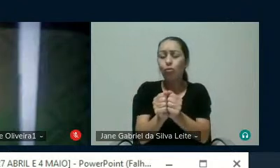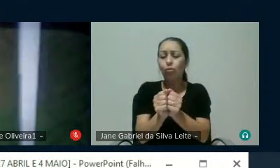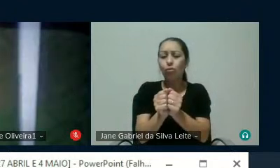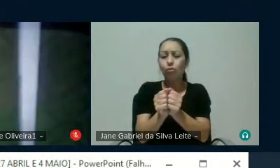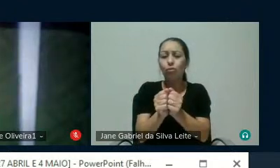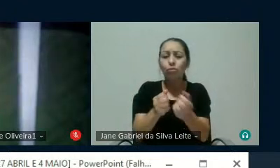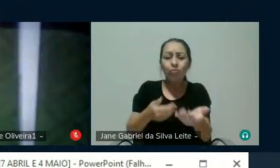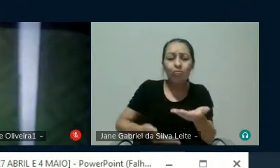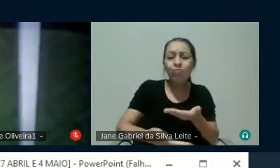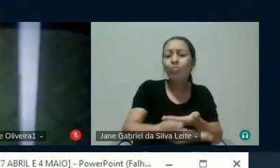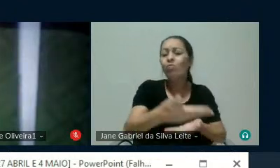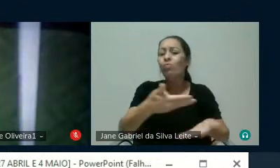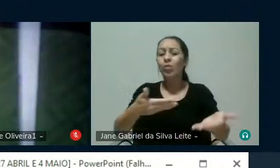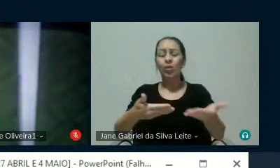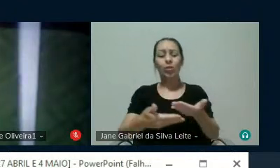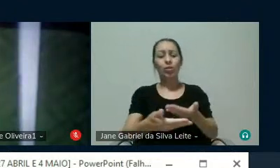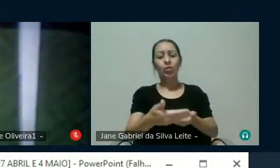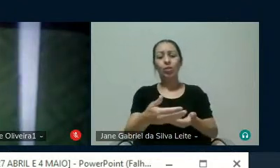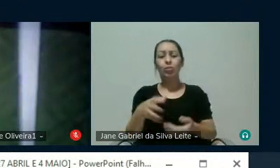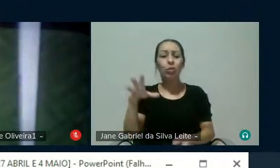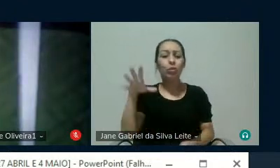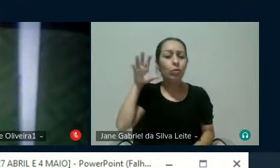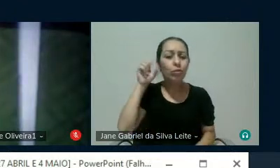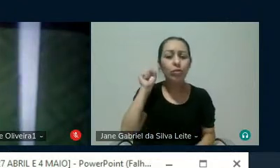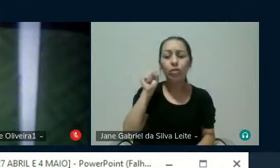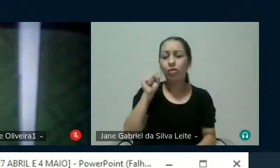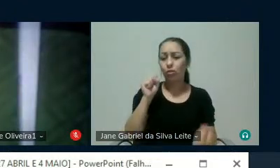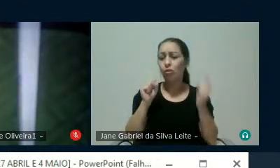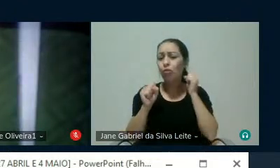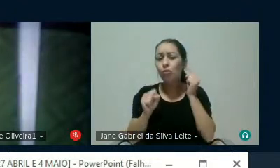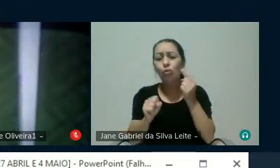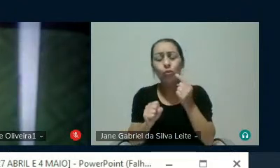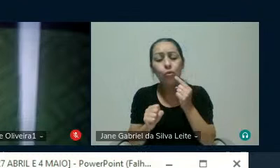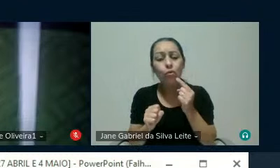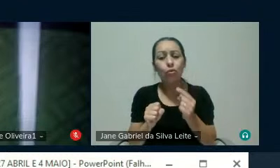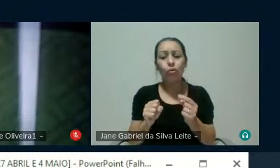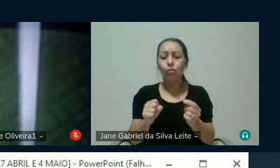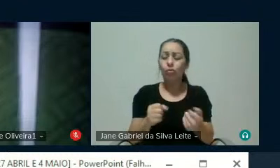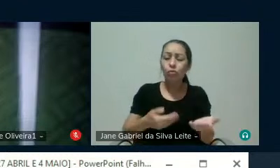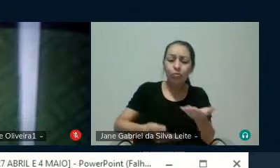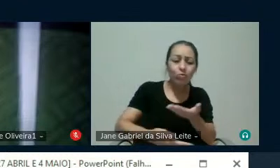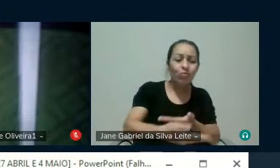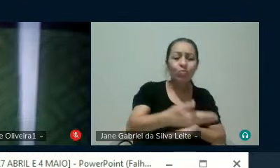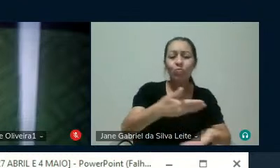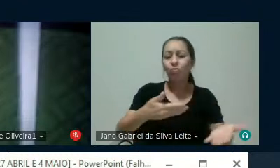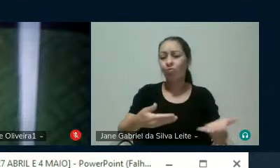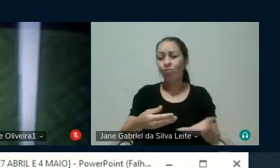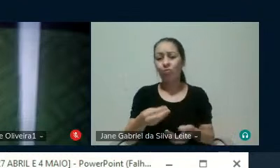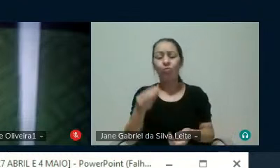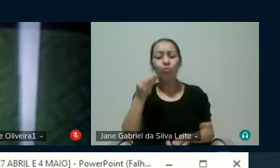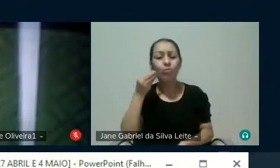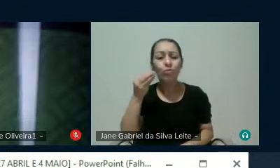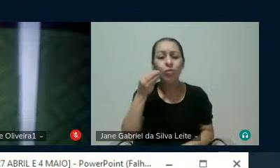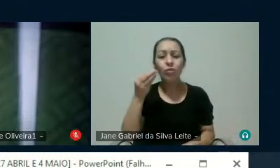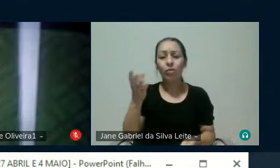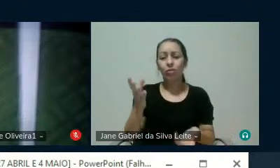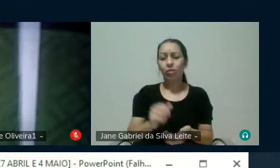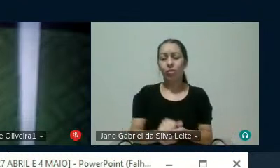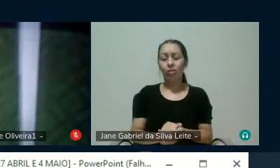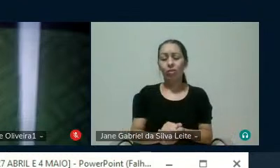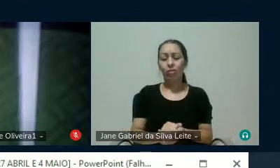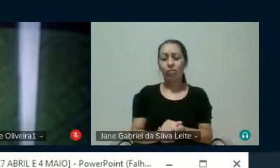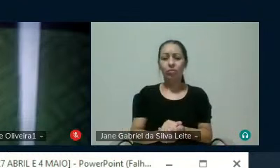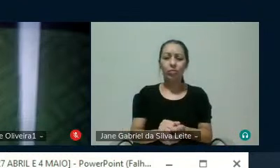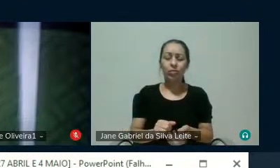ouvintes, ele tem experiências com outros surdos brasileiros, ele faz parte da vida dos ouvintes brasileiros,